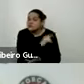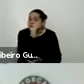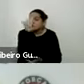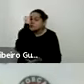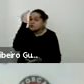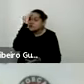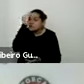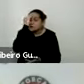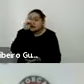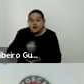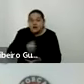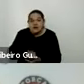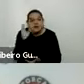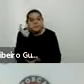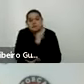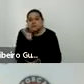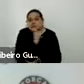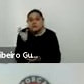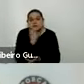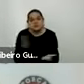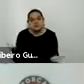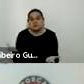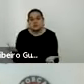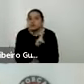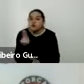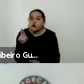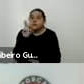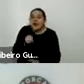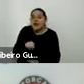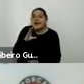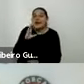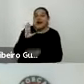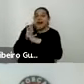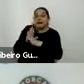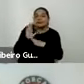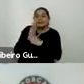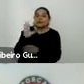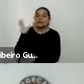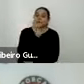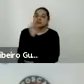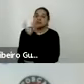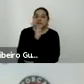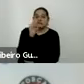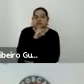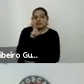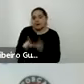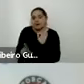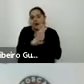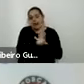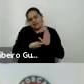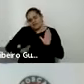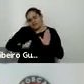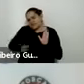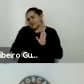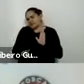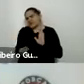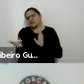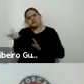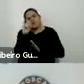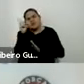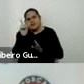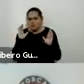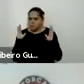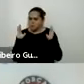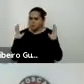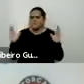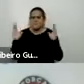uma emergência. O nome é auxílio emergencial, não é uma lei que vai se fazer para ficar para o resto da vida, que não é uma